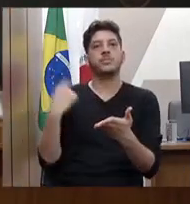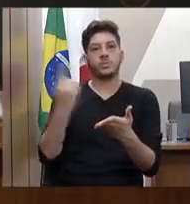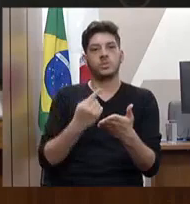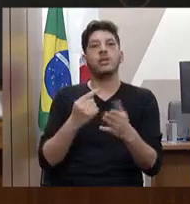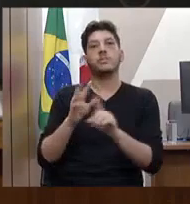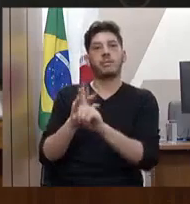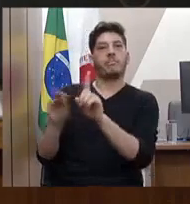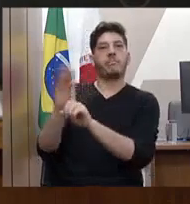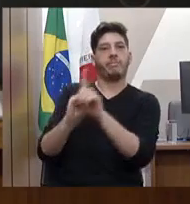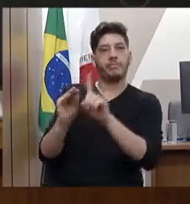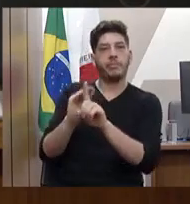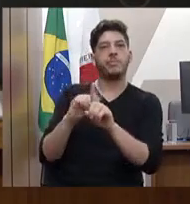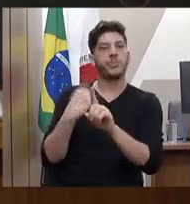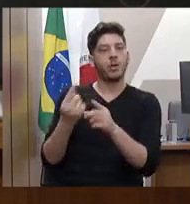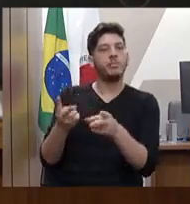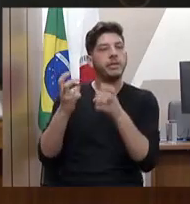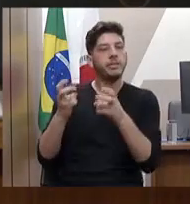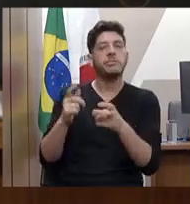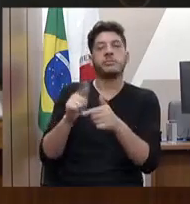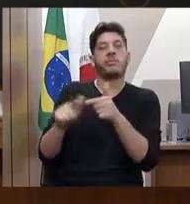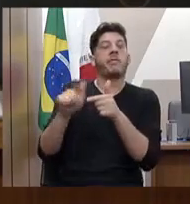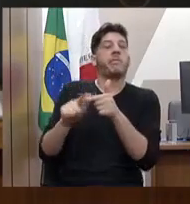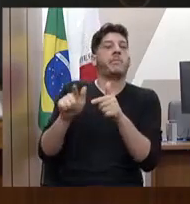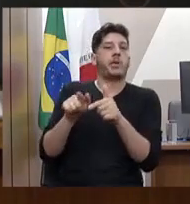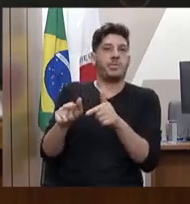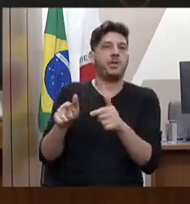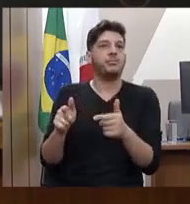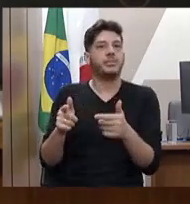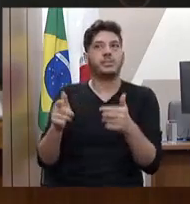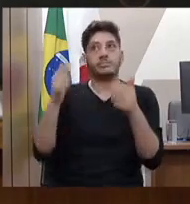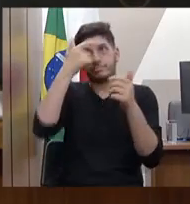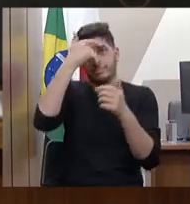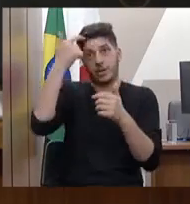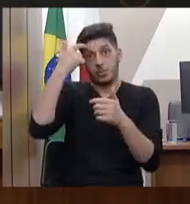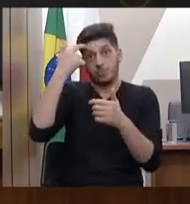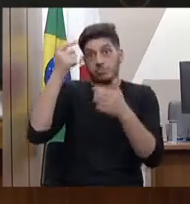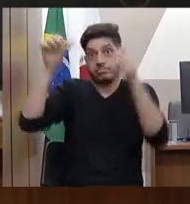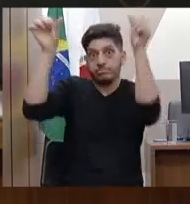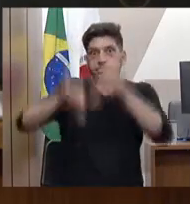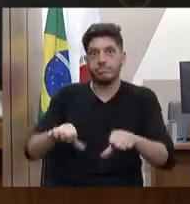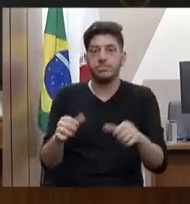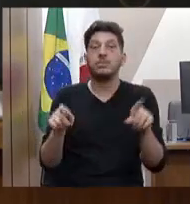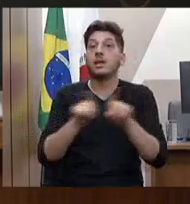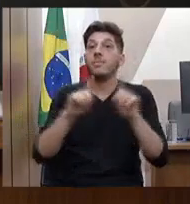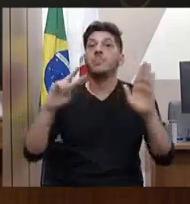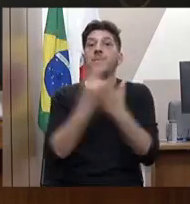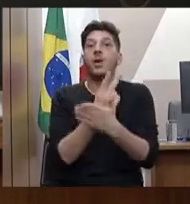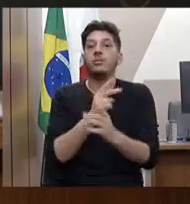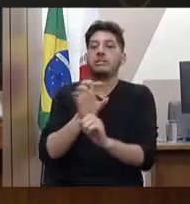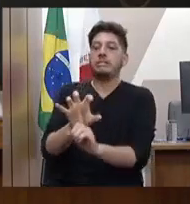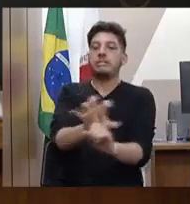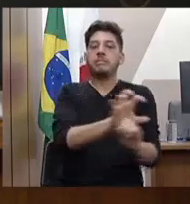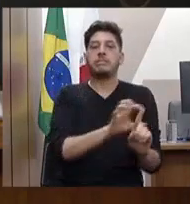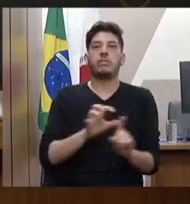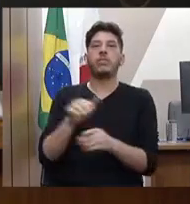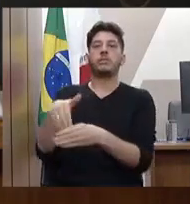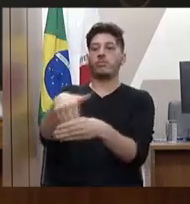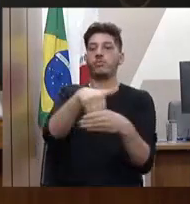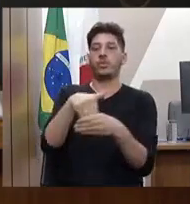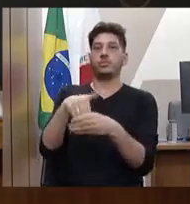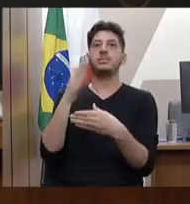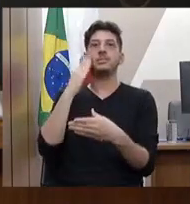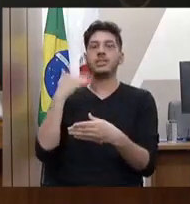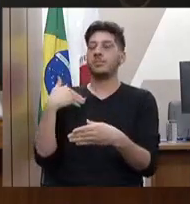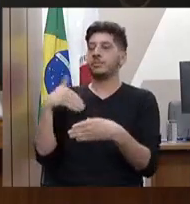muito aguda e isso também compromete a saúde mental o assédio eleitoral e ali ele mostra esse assédio